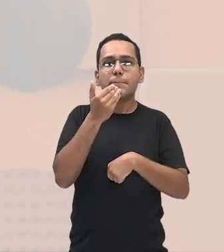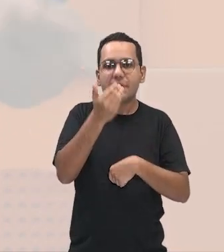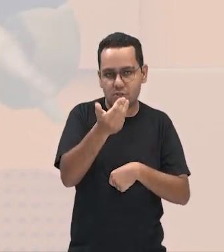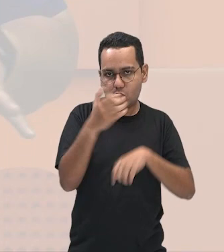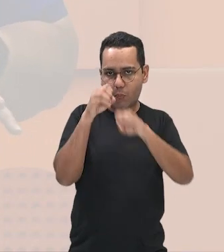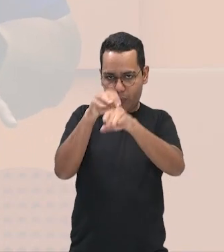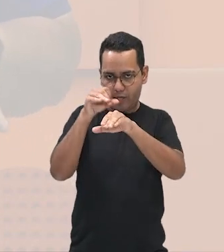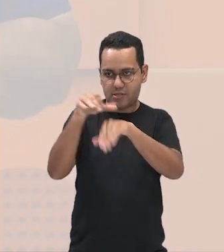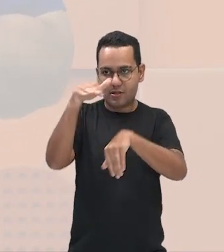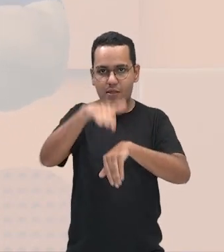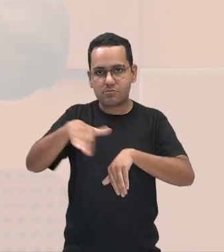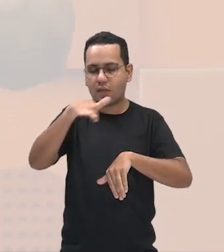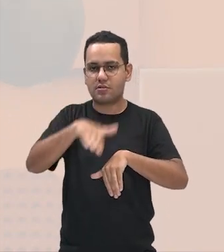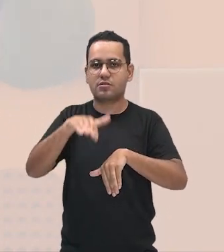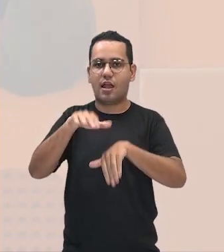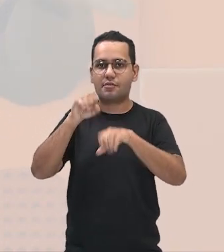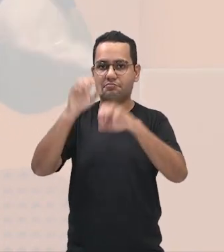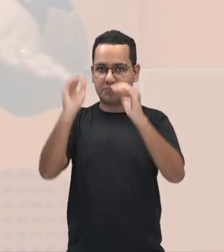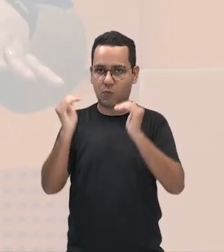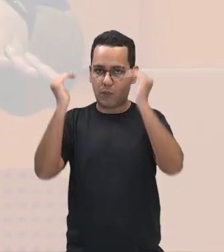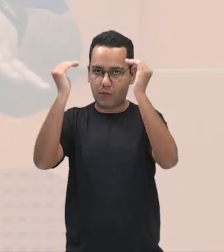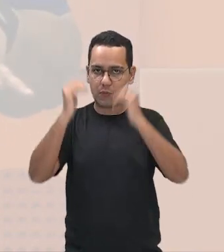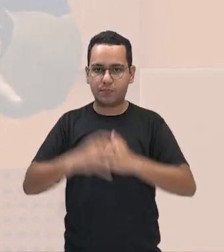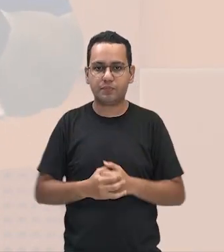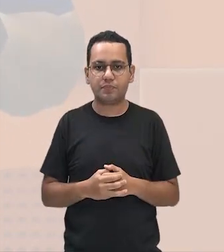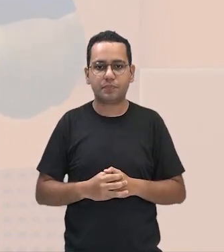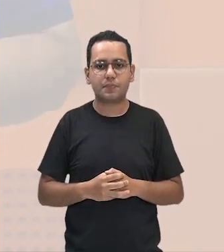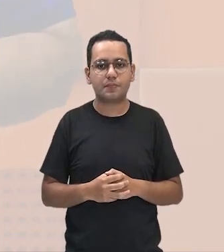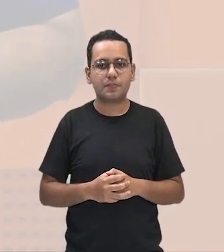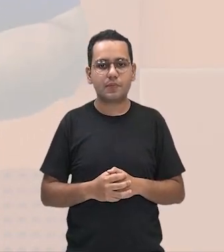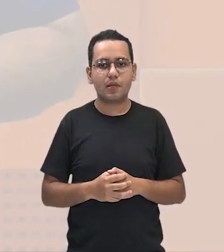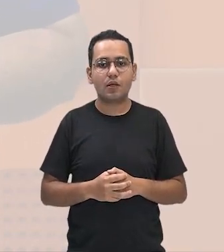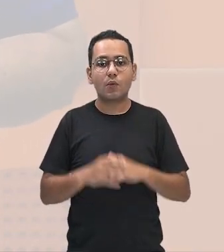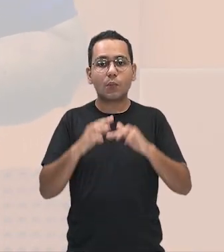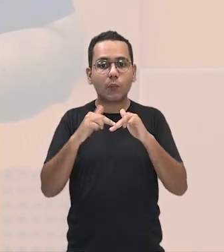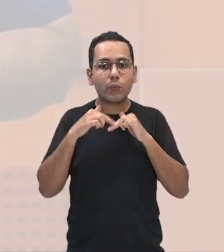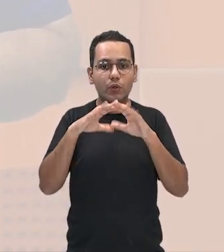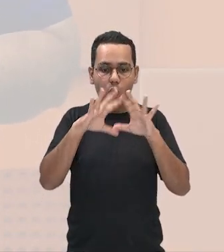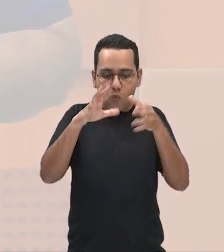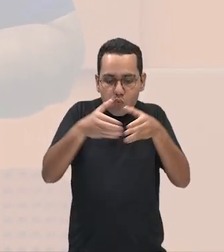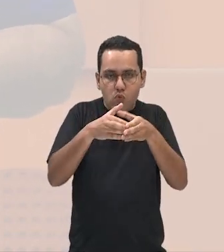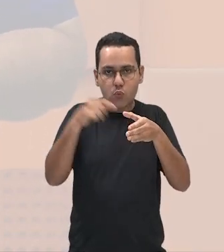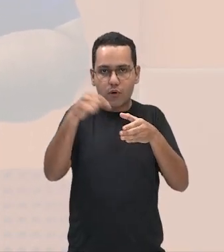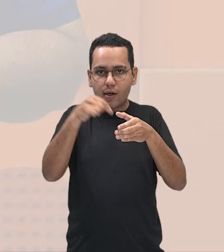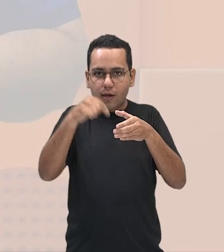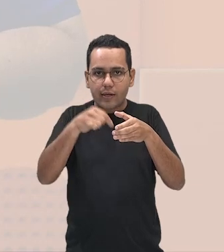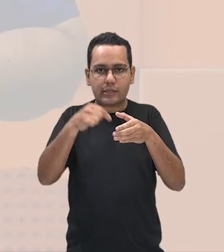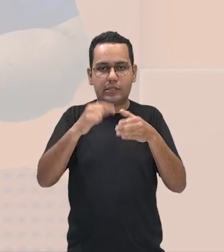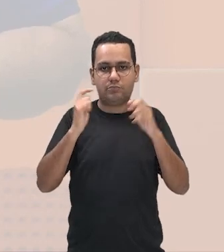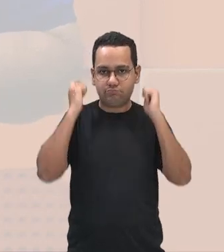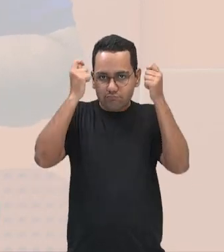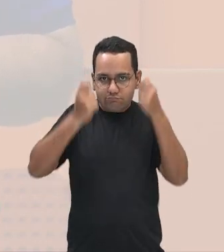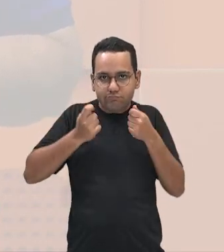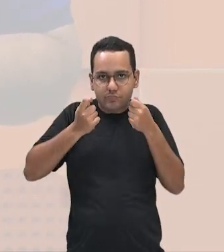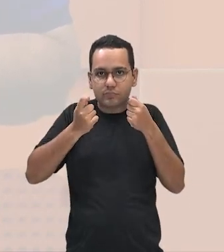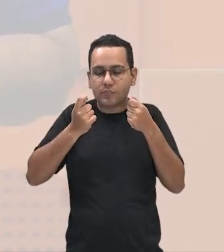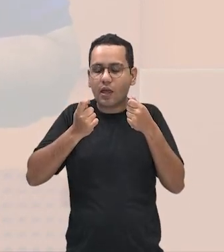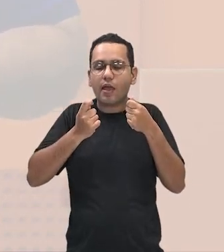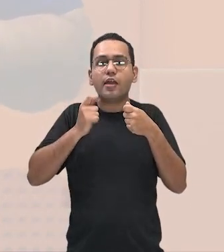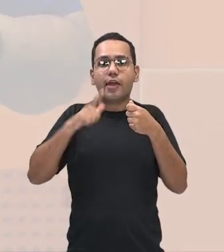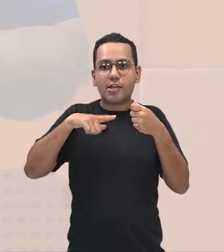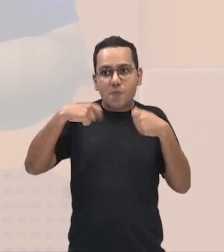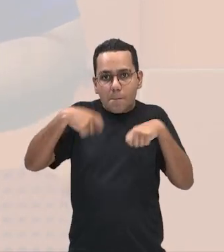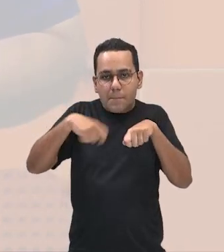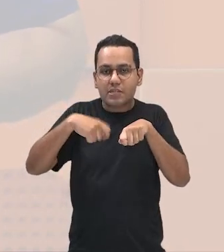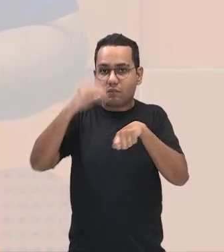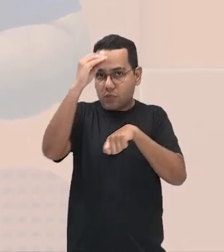ponto principal, então, das ordens religiosas ligadas à igreja é o desenvolvimento do intelecto dos padres, tá?